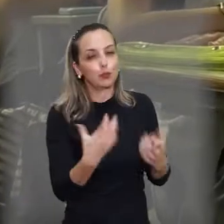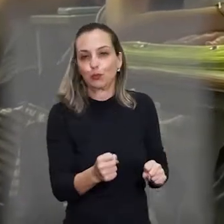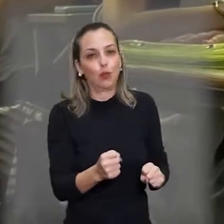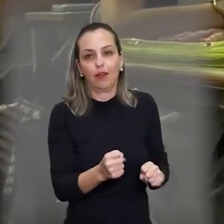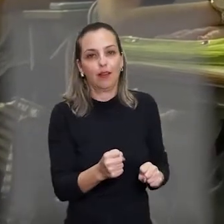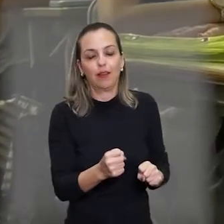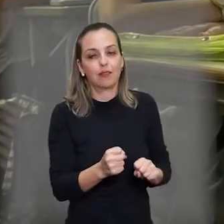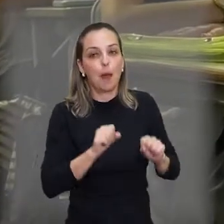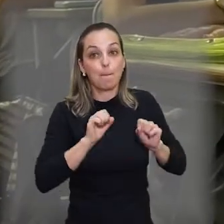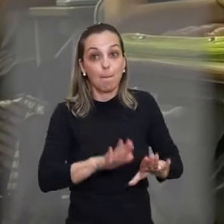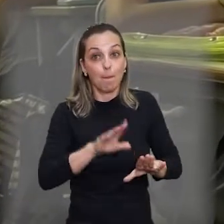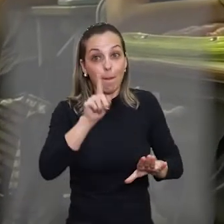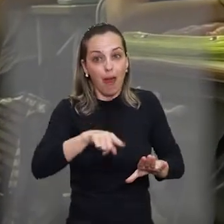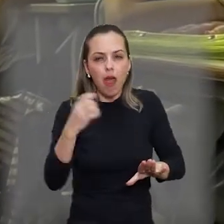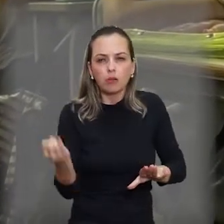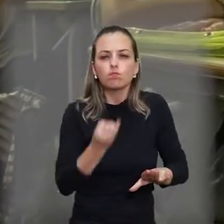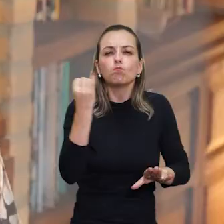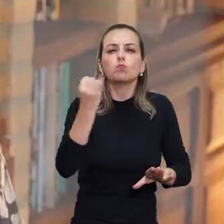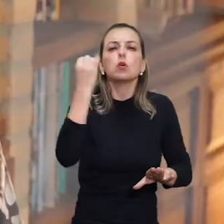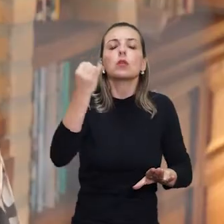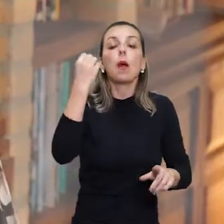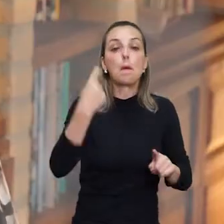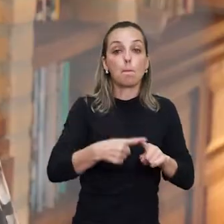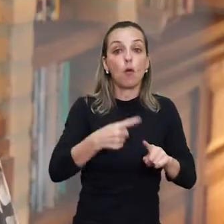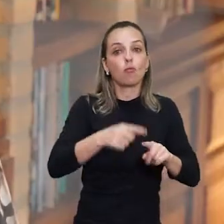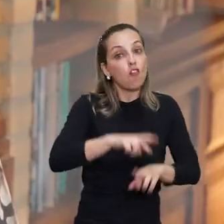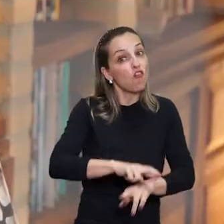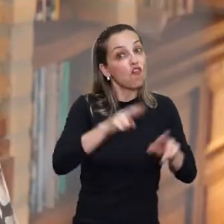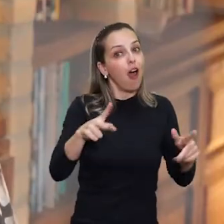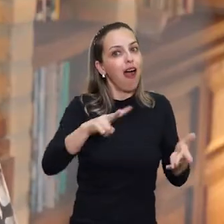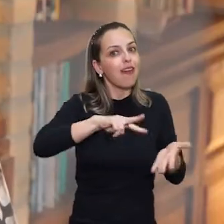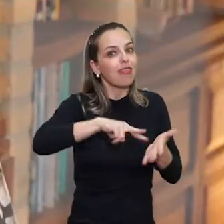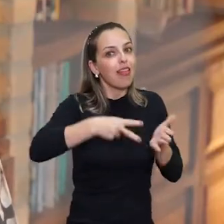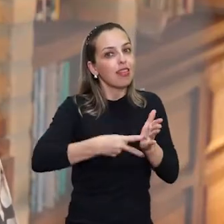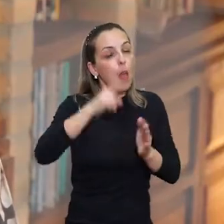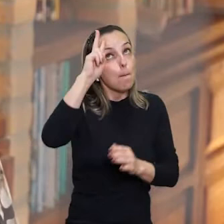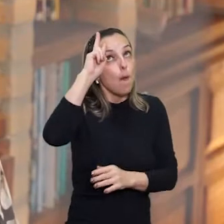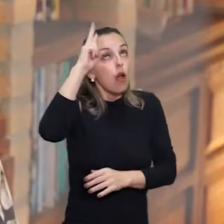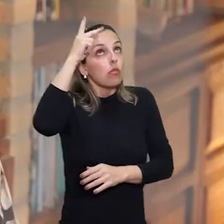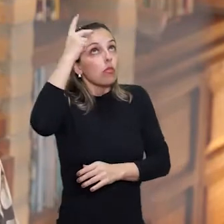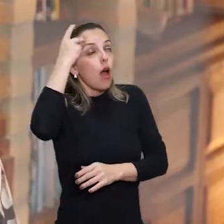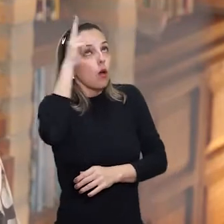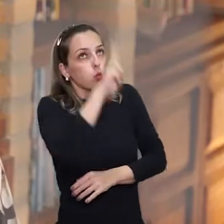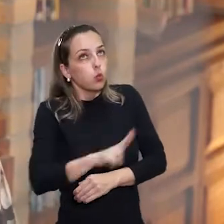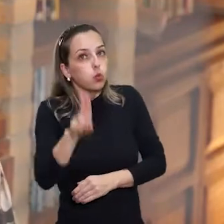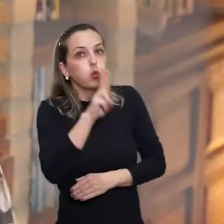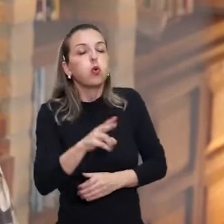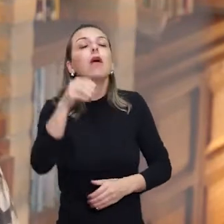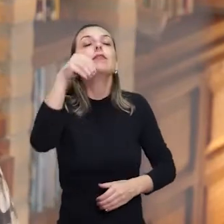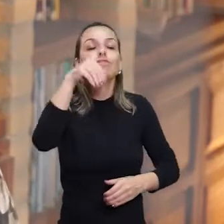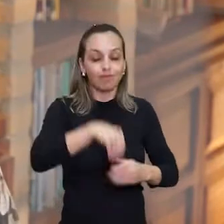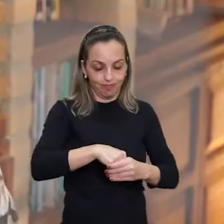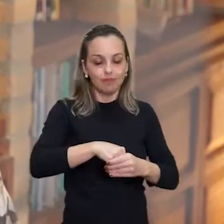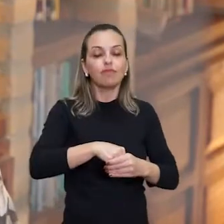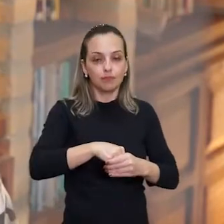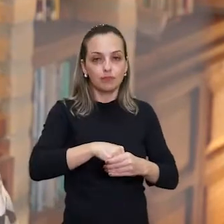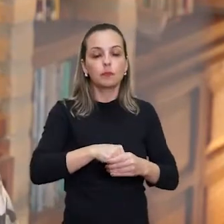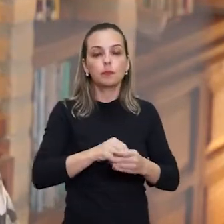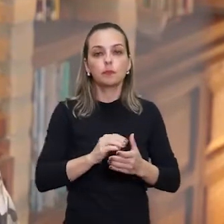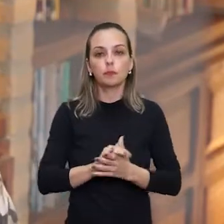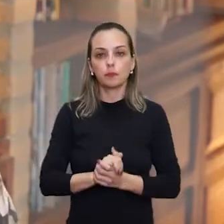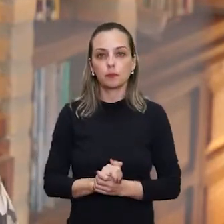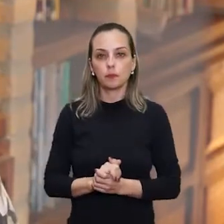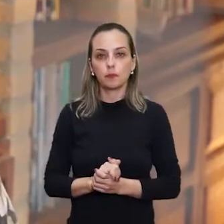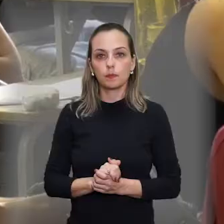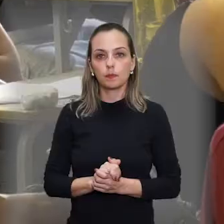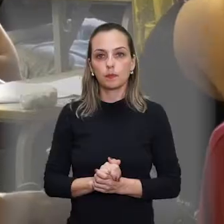se aceita a diversidade. E ela é importante. Né? Ela é importante para ditar uma nova maneira de pensar